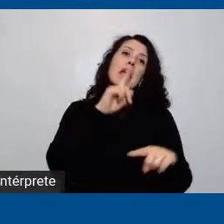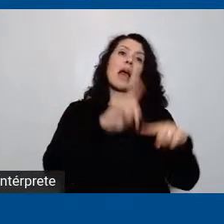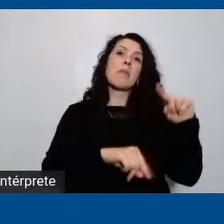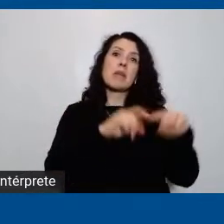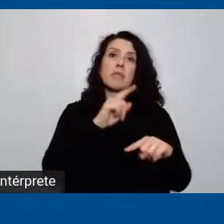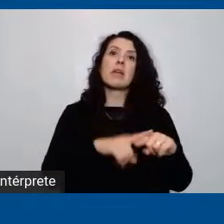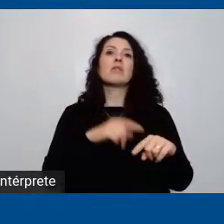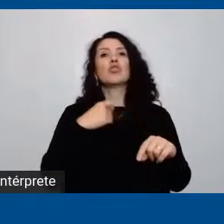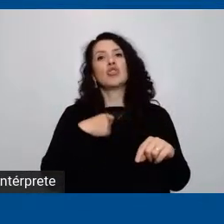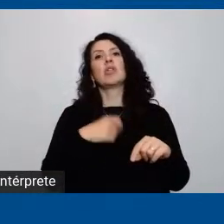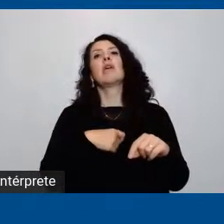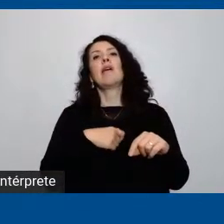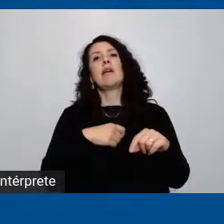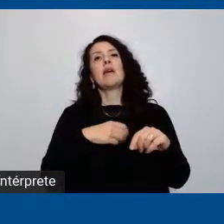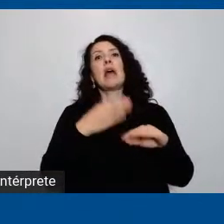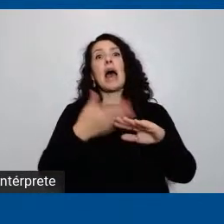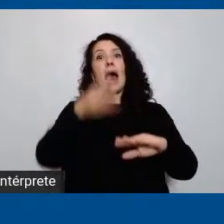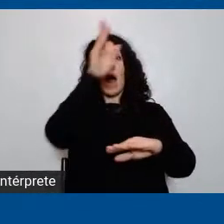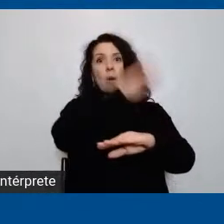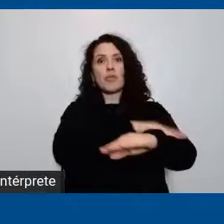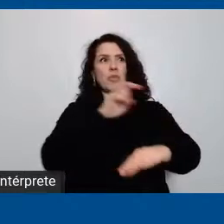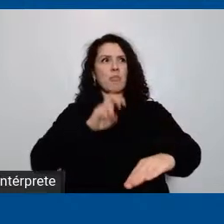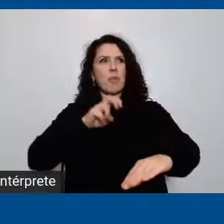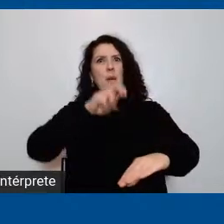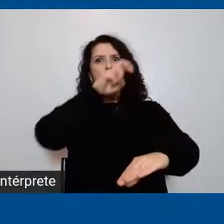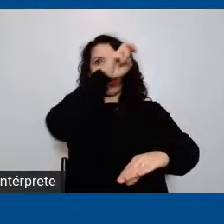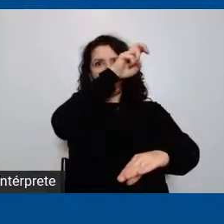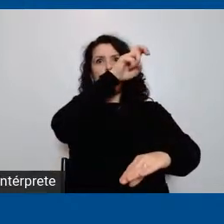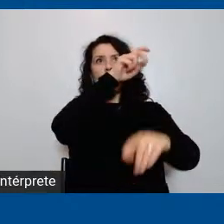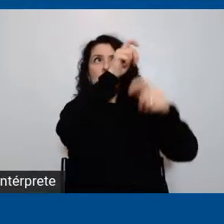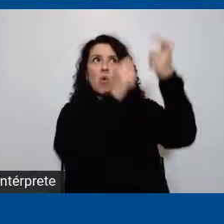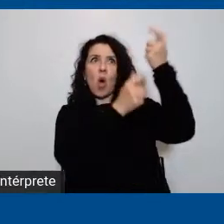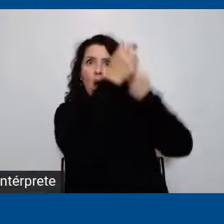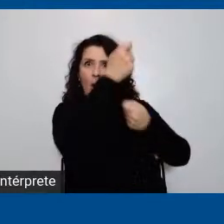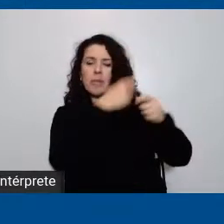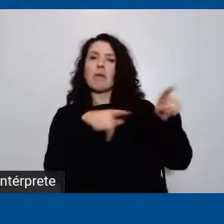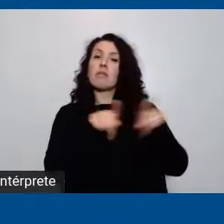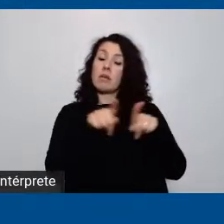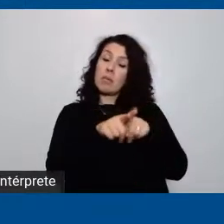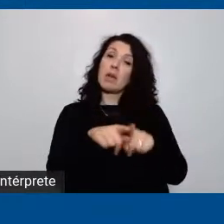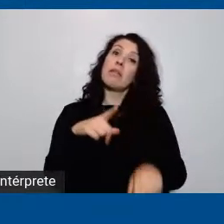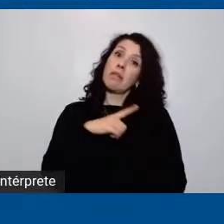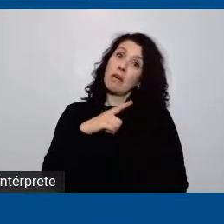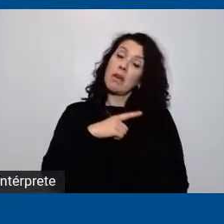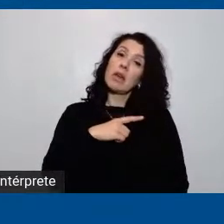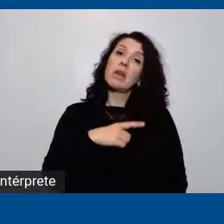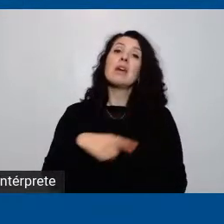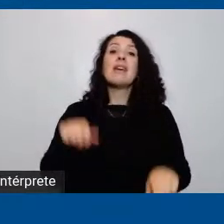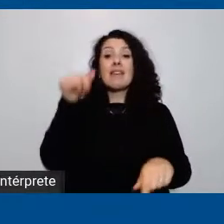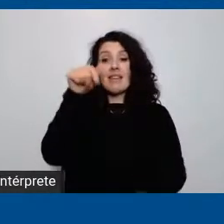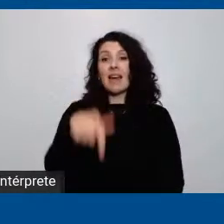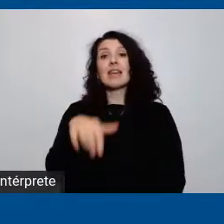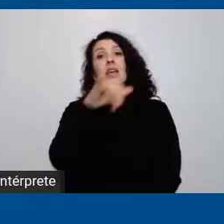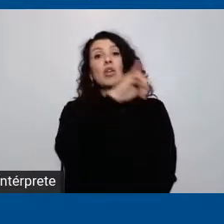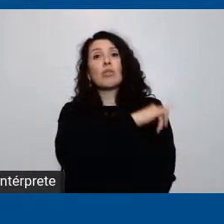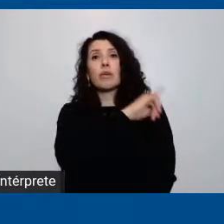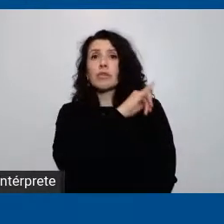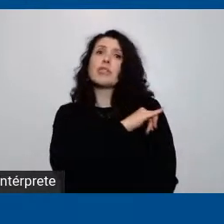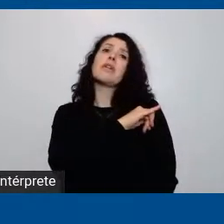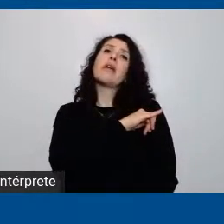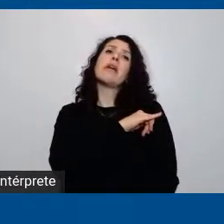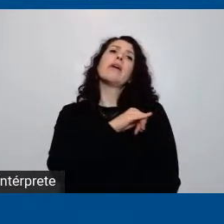alpinismo, nos Alpes mesmo, e aqui no Rio de Janeiro,